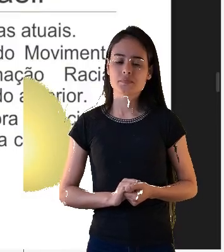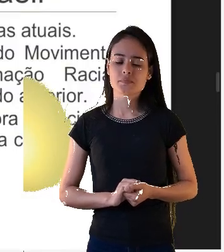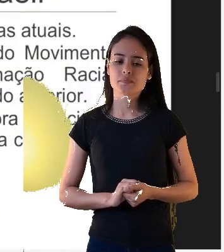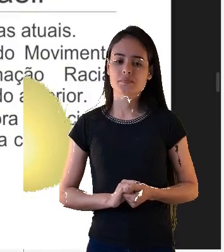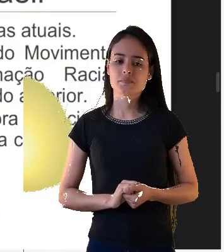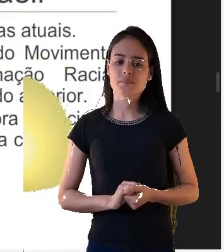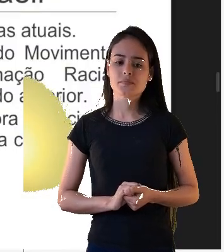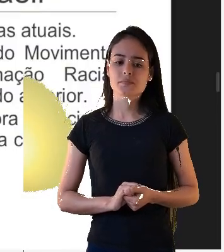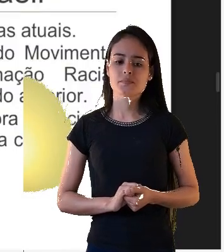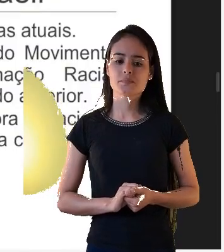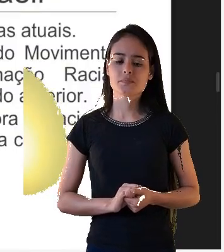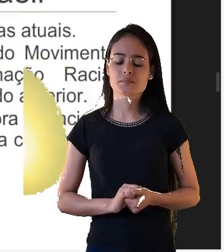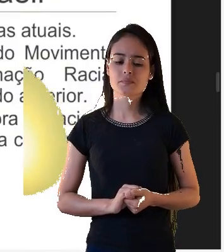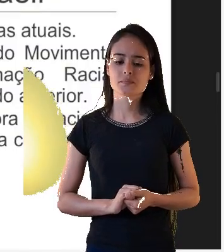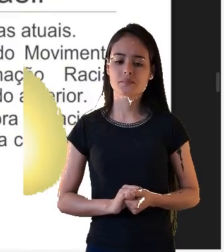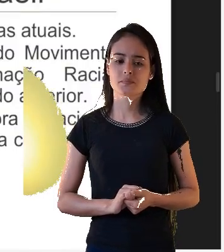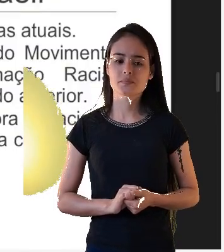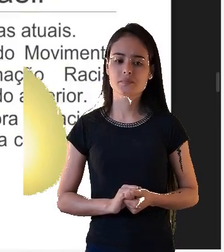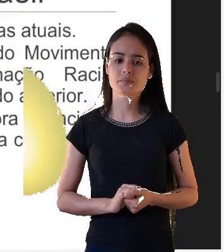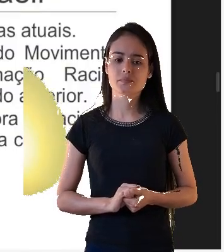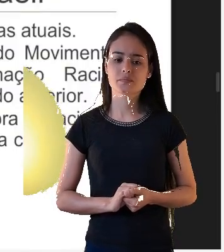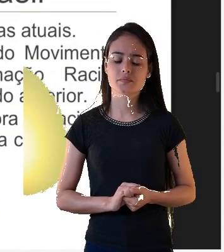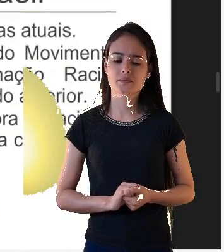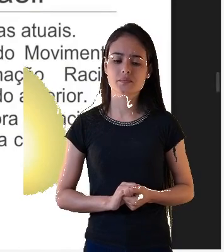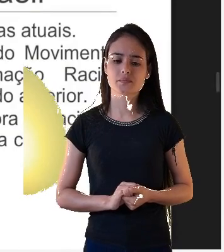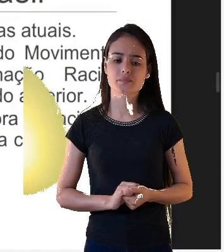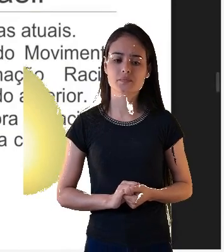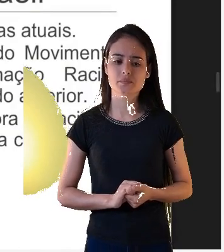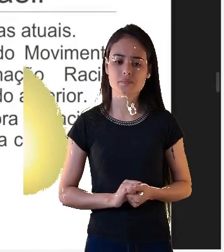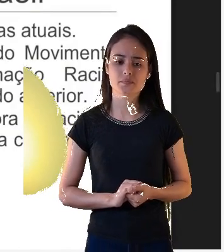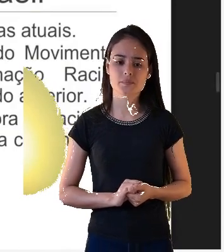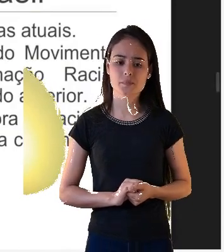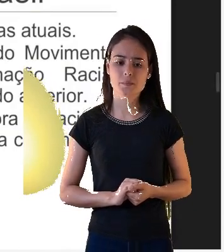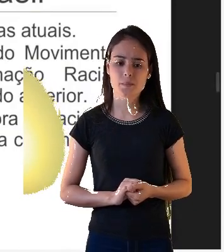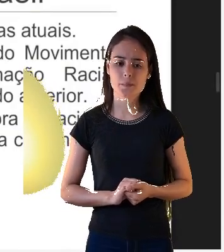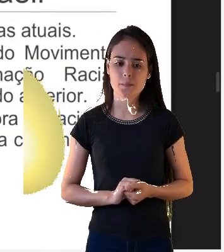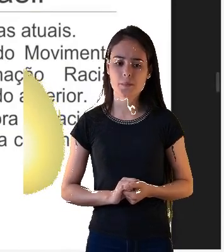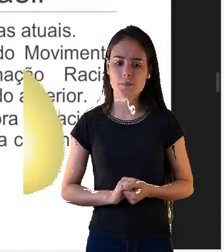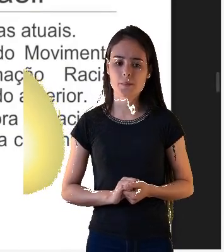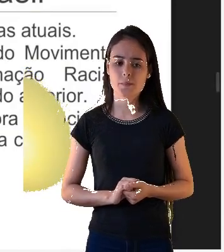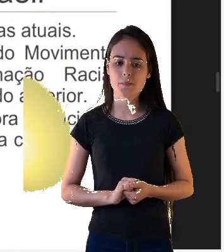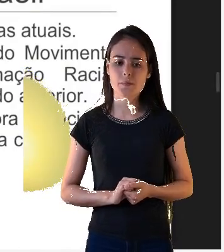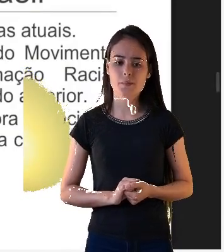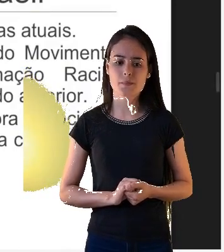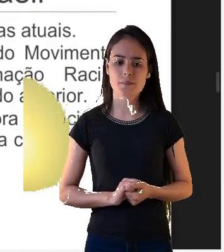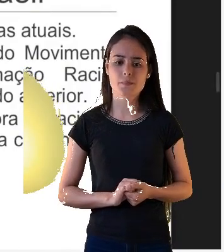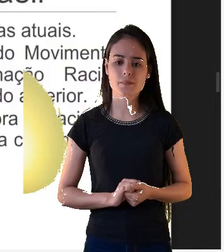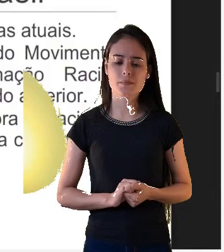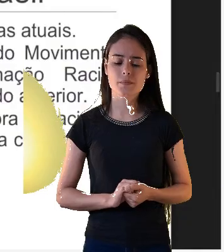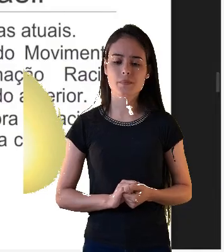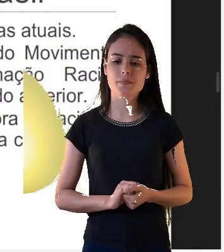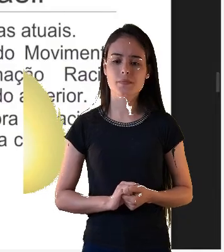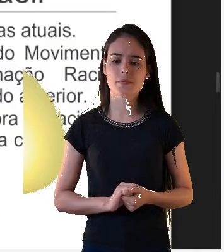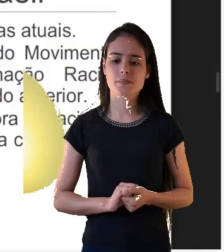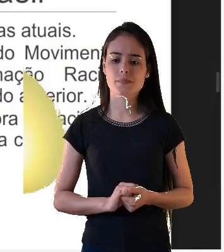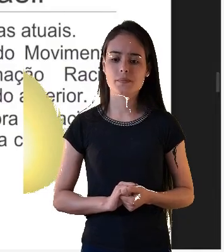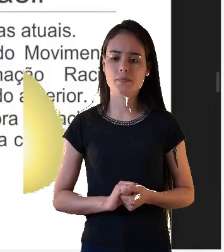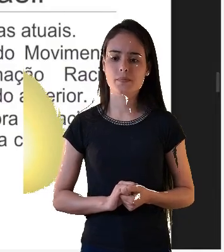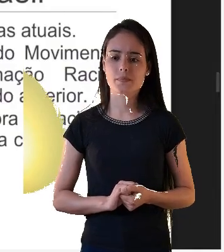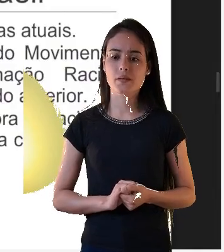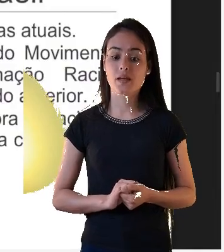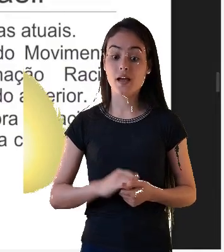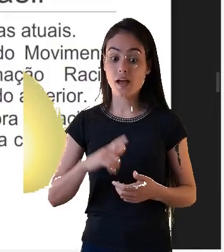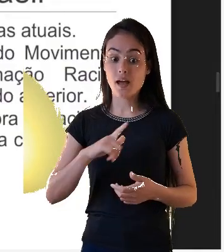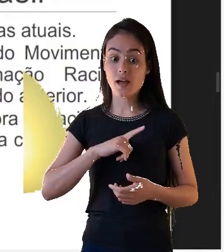vídeo. Então, depois eu deixo aí para vocês verem esse vídeo também,